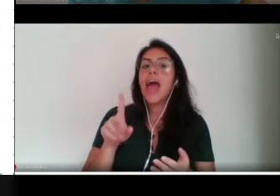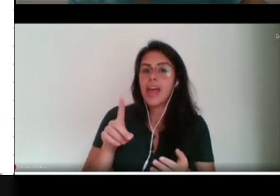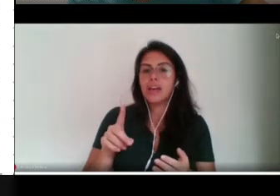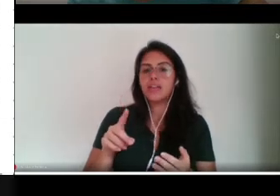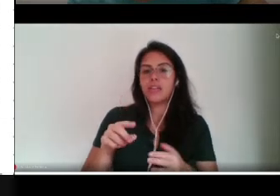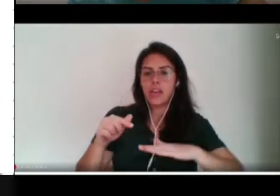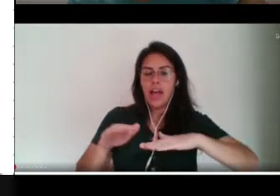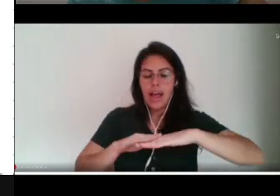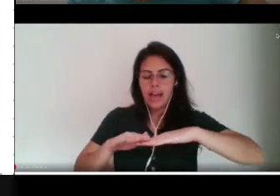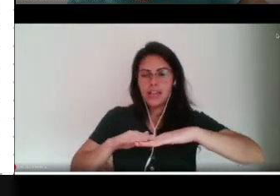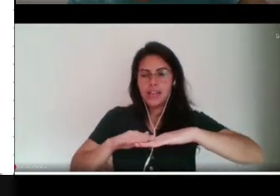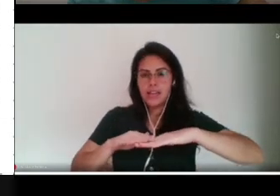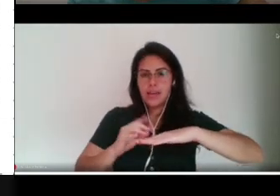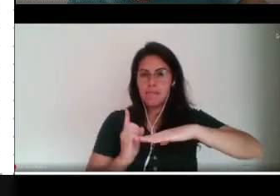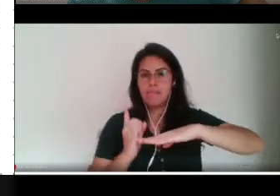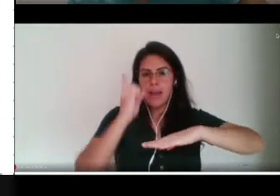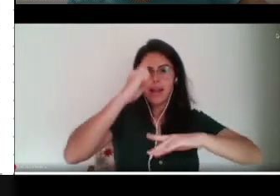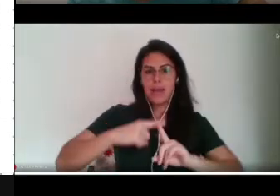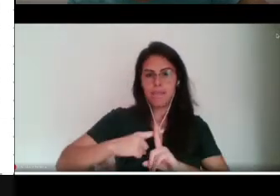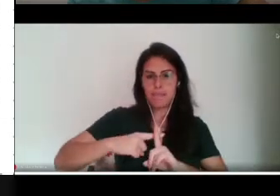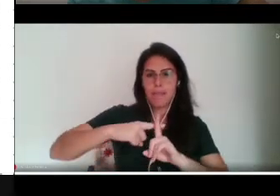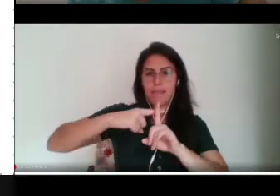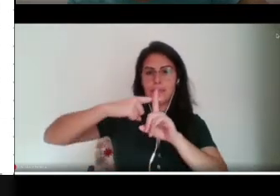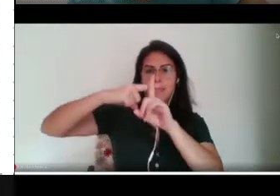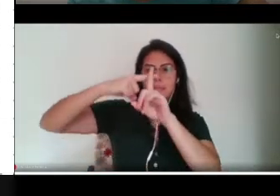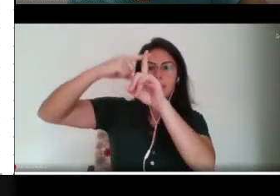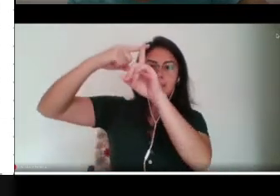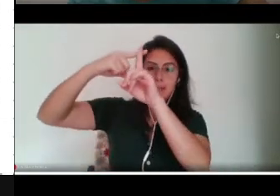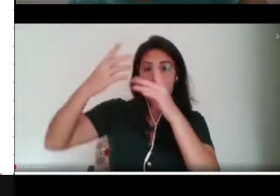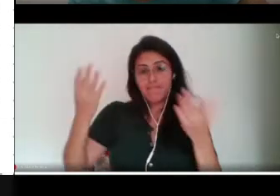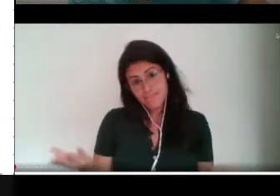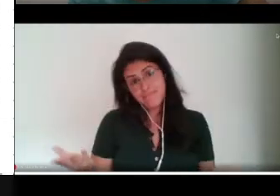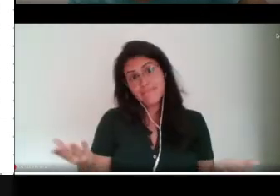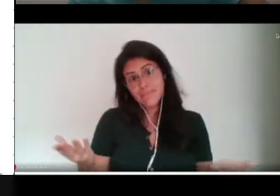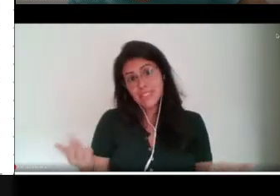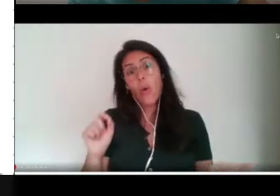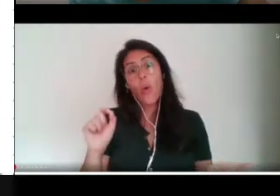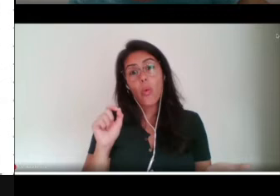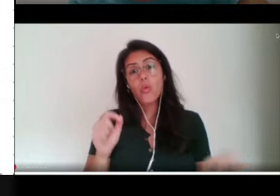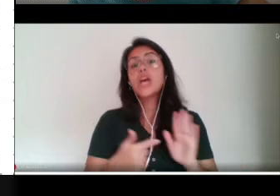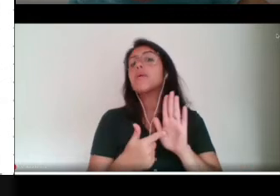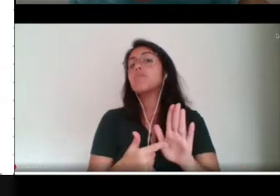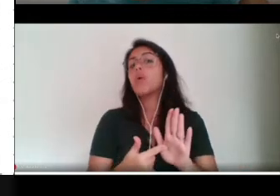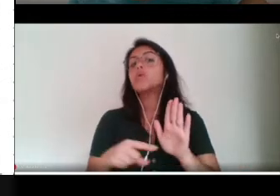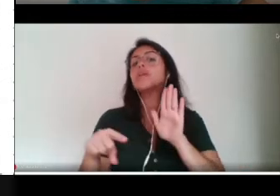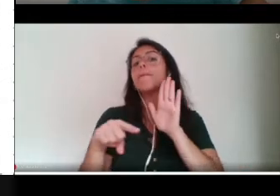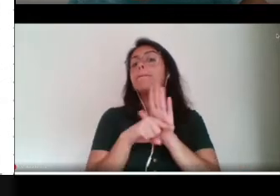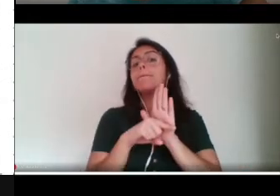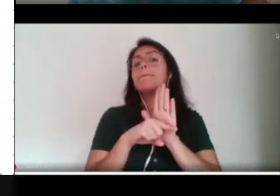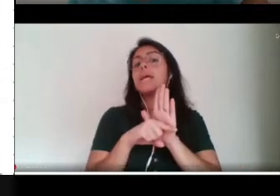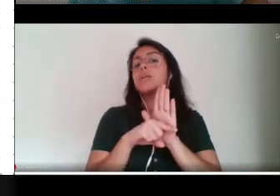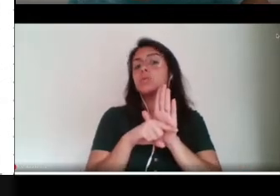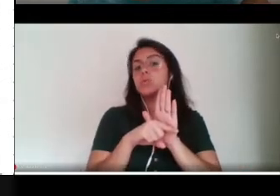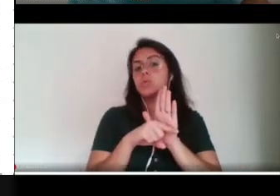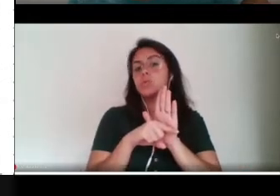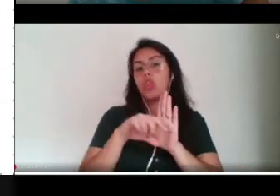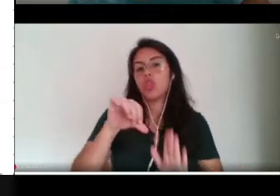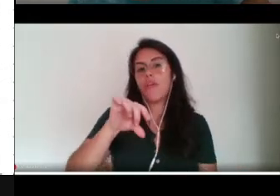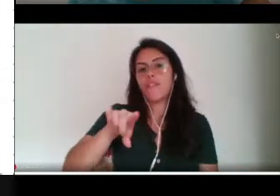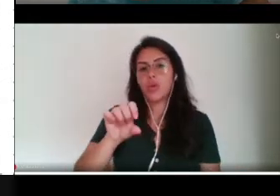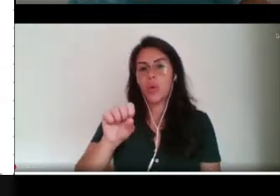que a aceleração é menos 9,8 metros por segundo ao quadrado é a minha